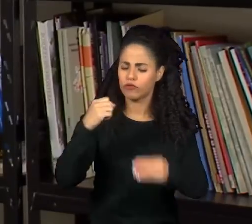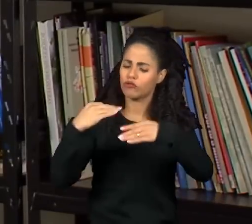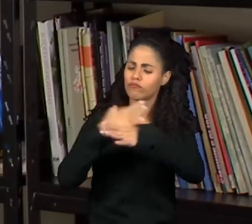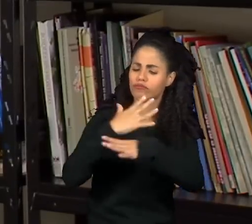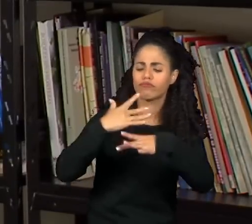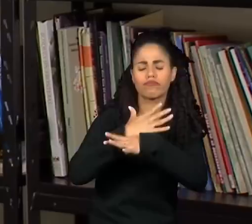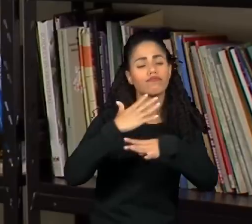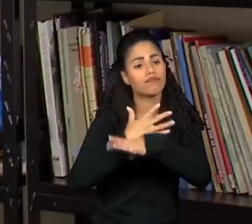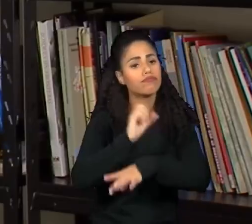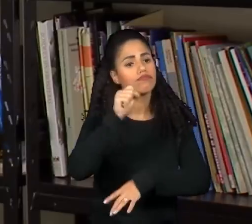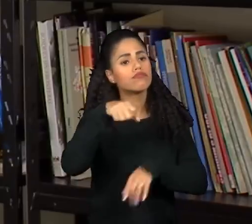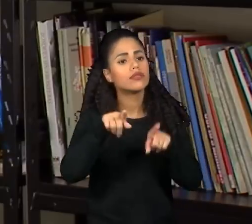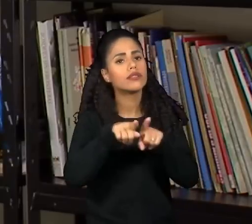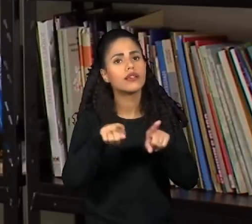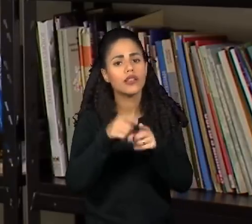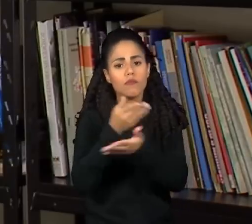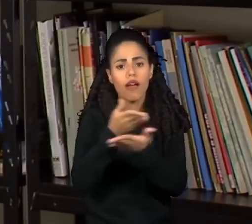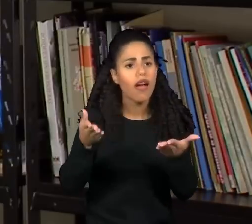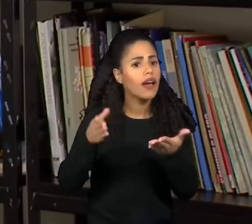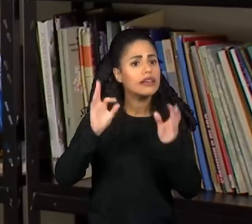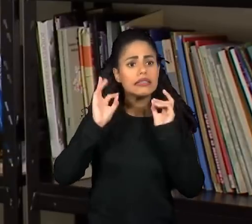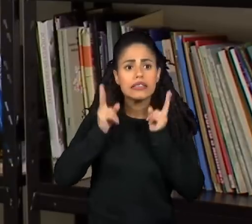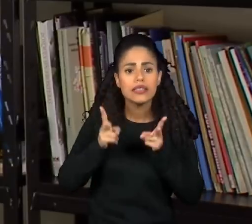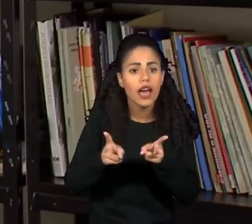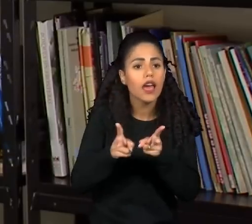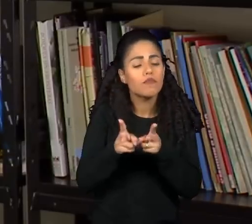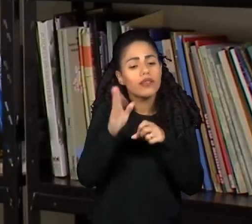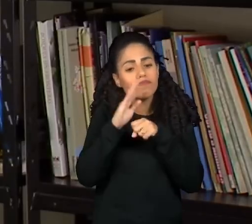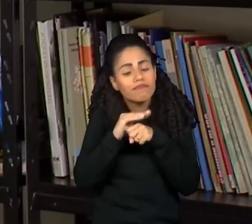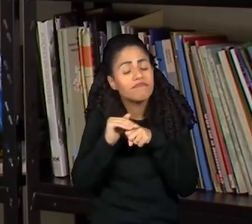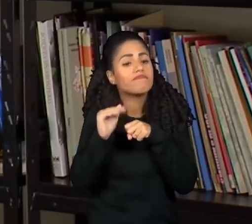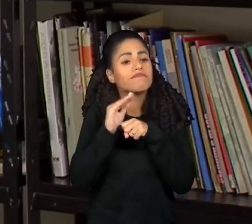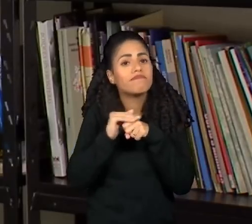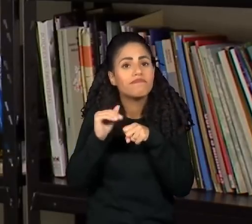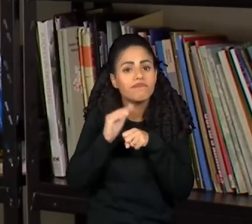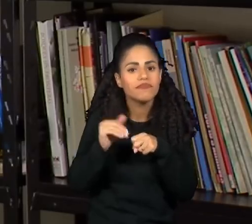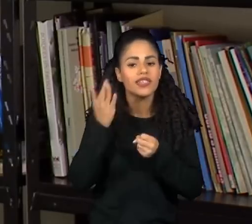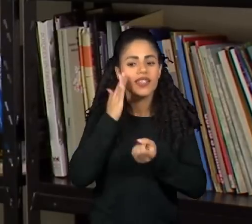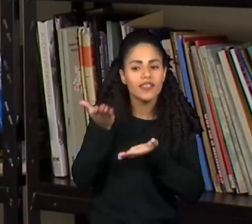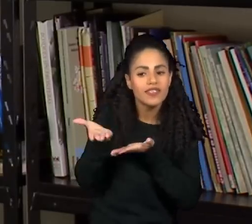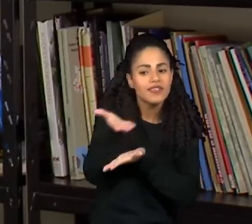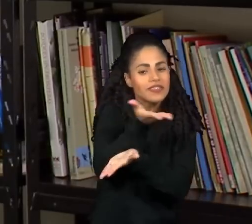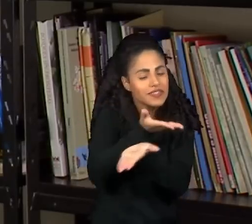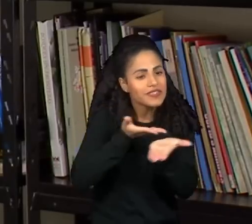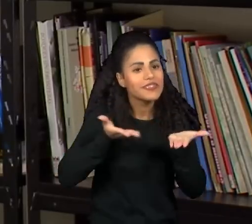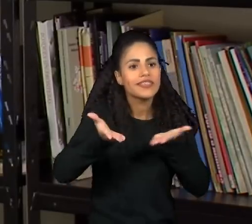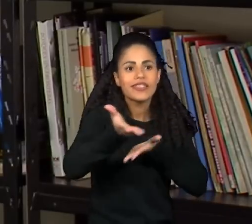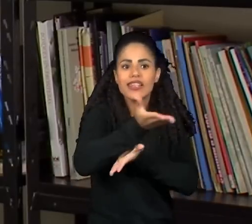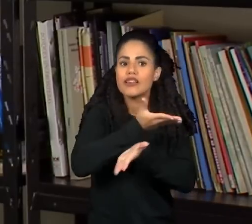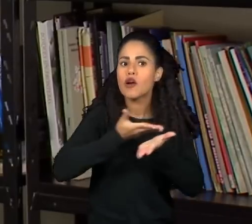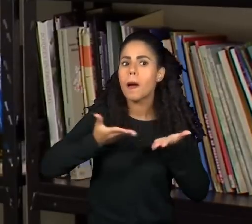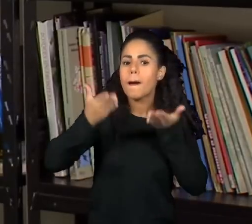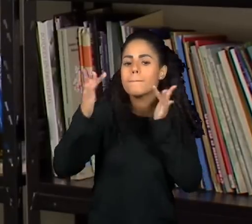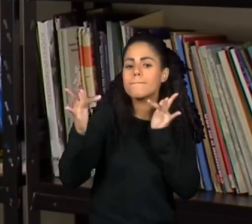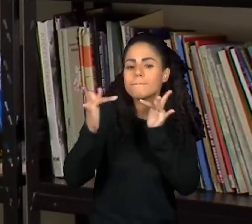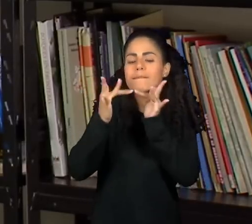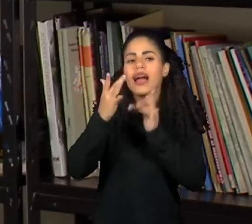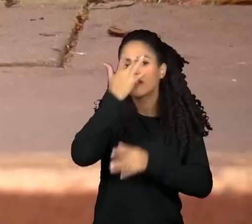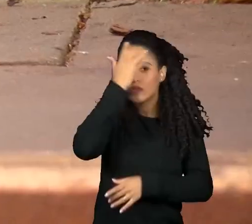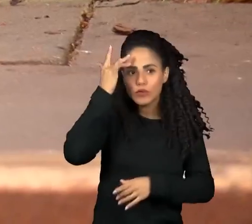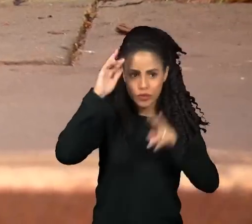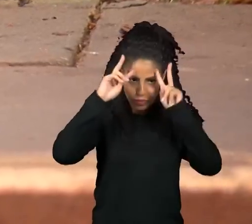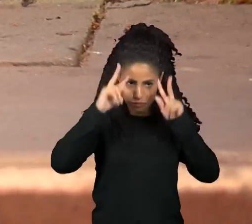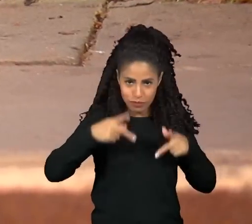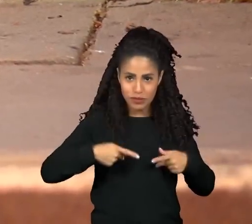e é bicho que fica muito manso. Então acaba criando tem essa proximidade, essa identificação